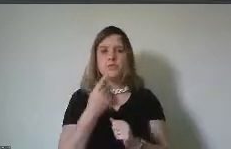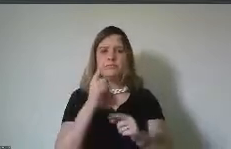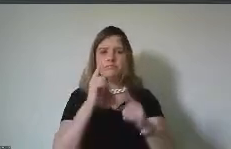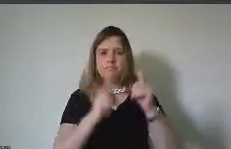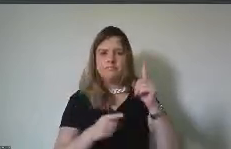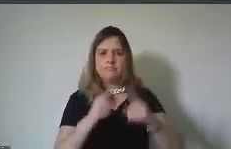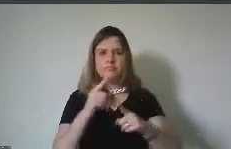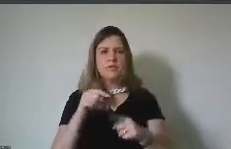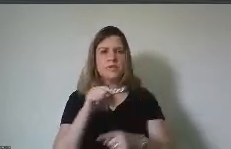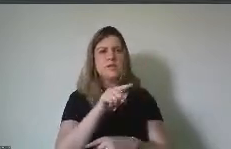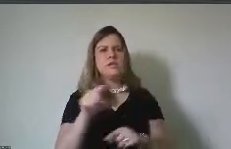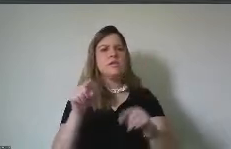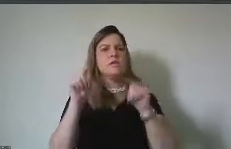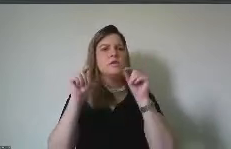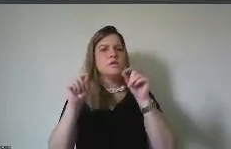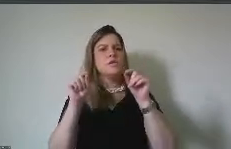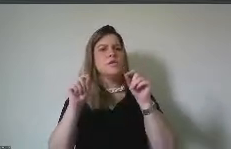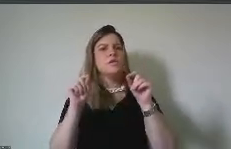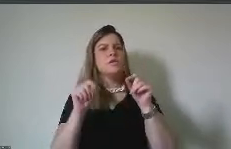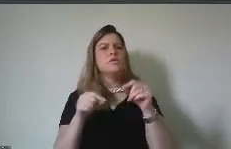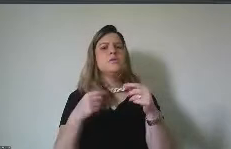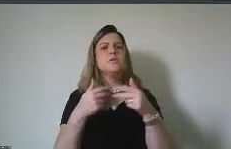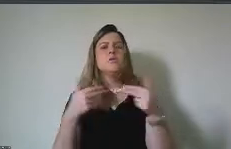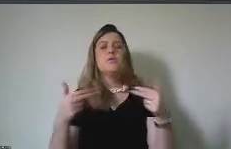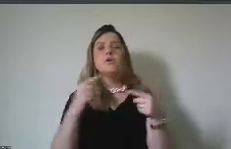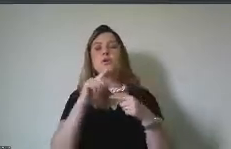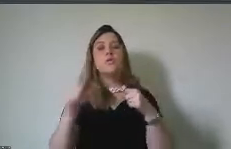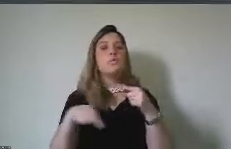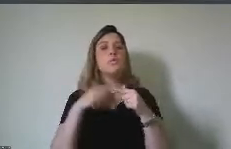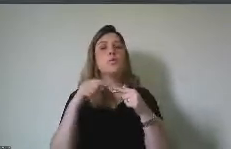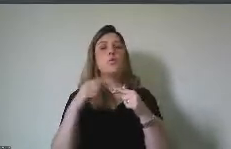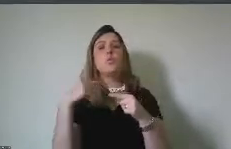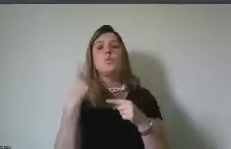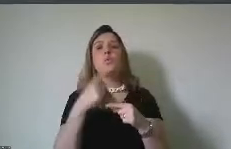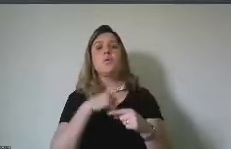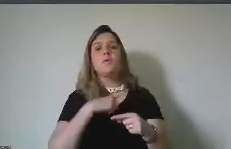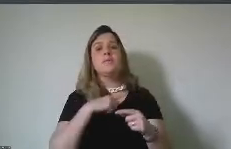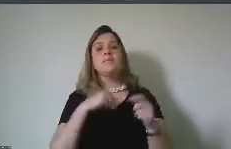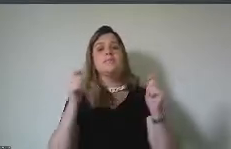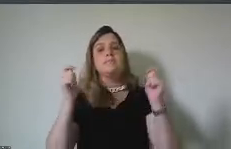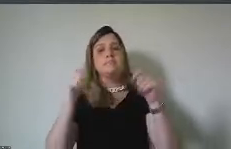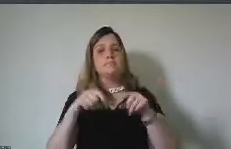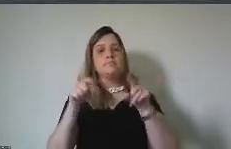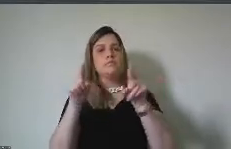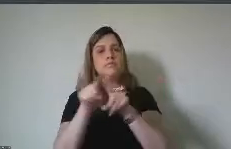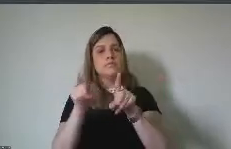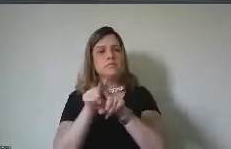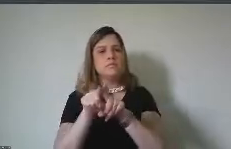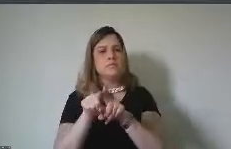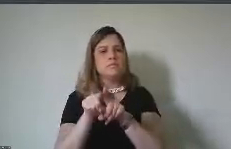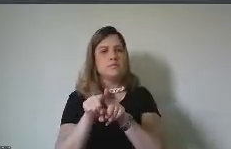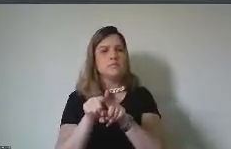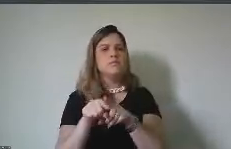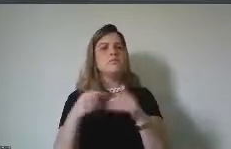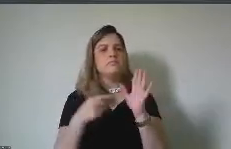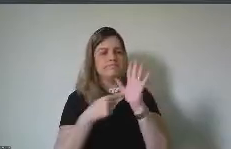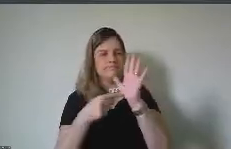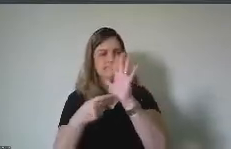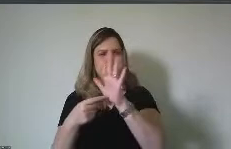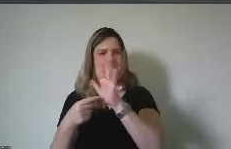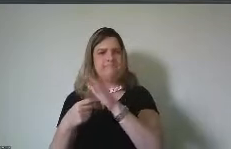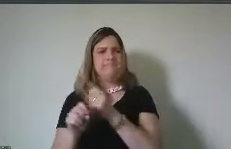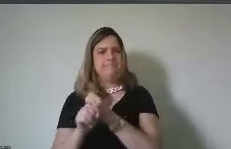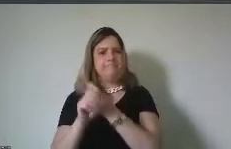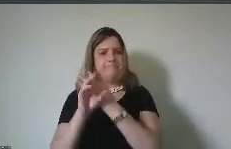o que que tem sido as principais perguntas que nós temos sido feito na PSR No que diz respeito ao bisa de transmissão que é um